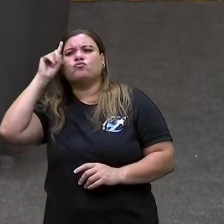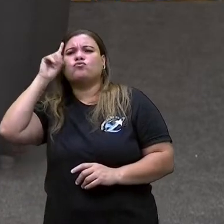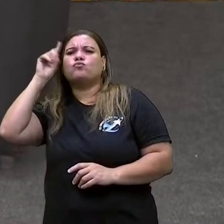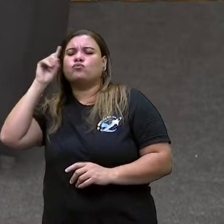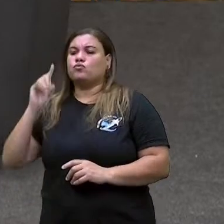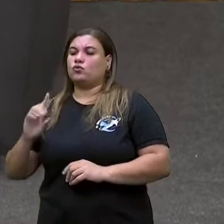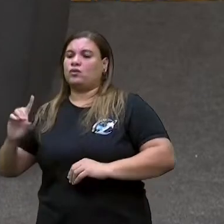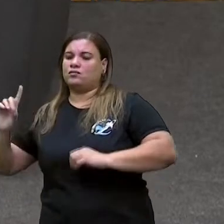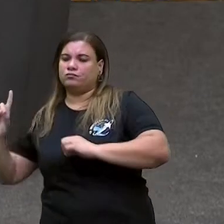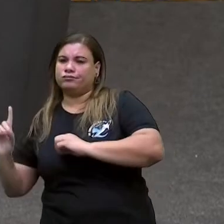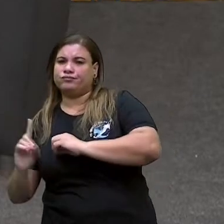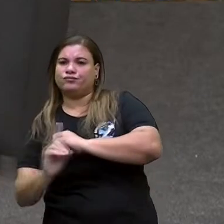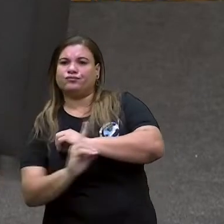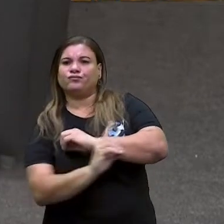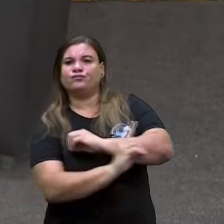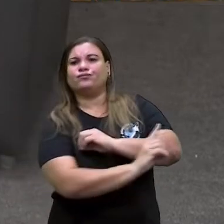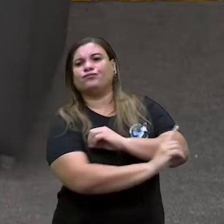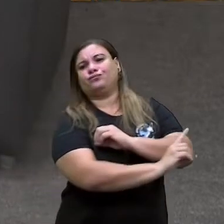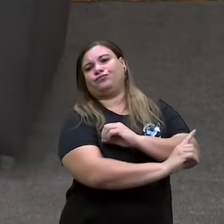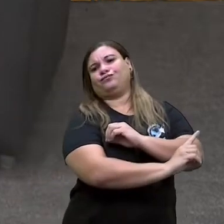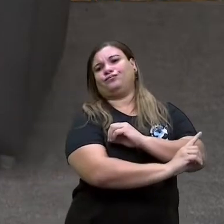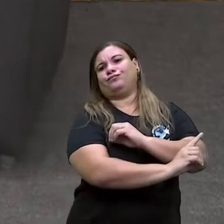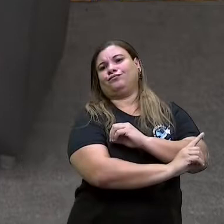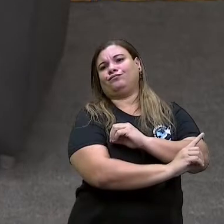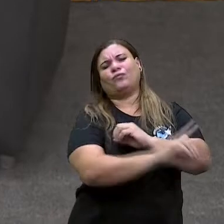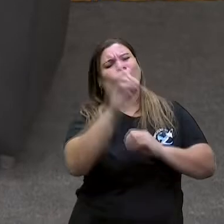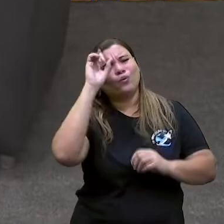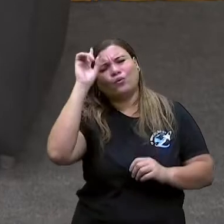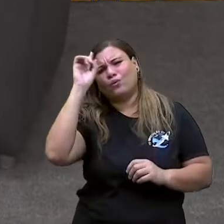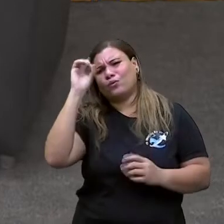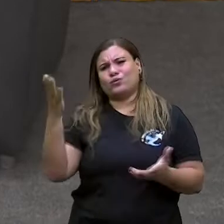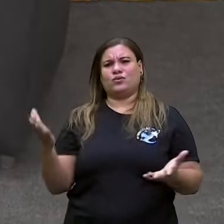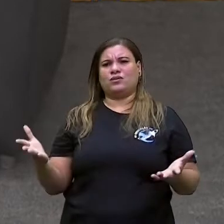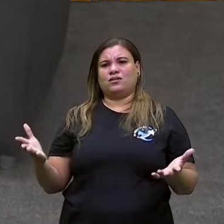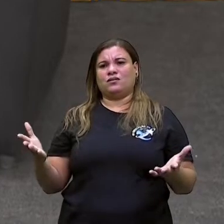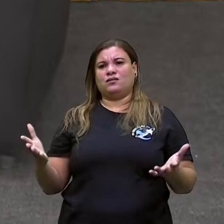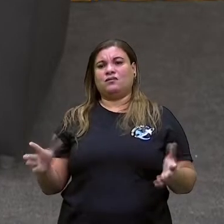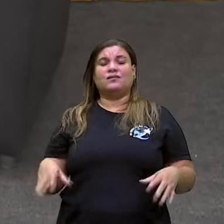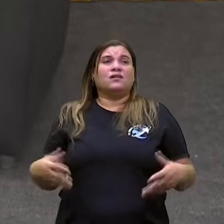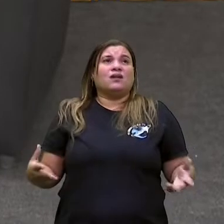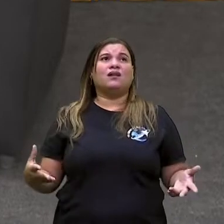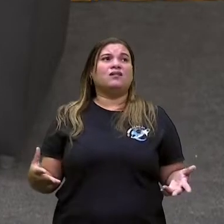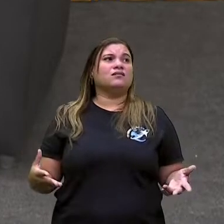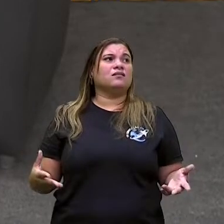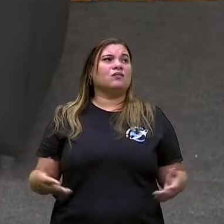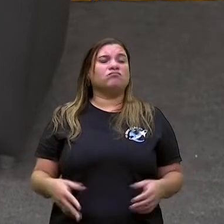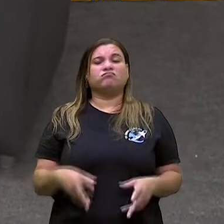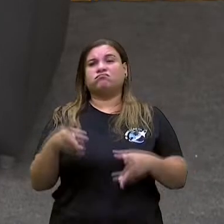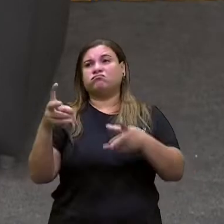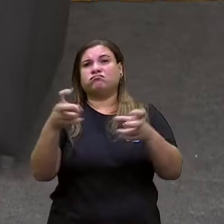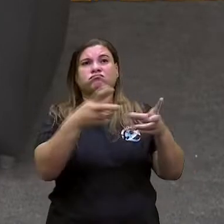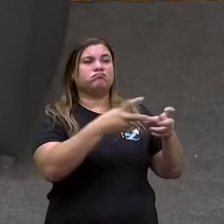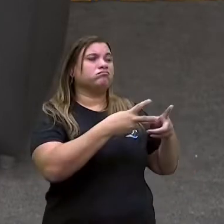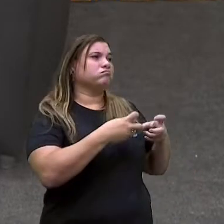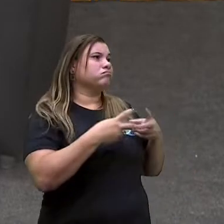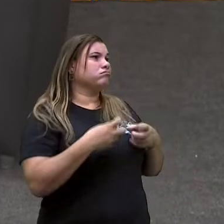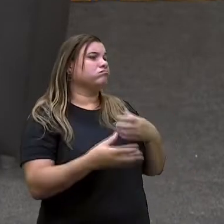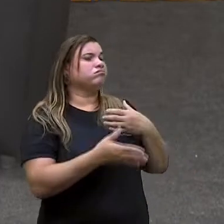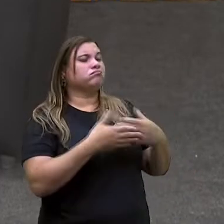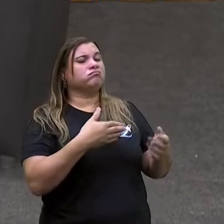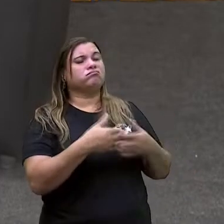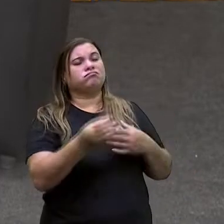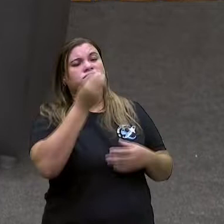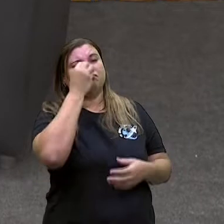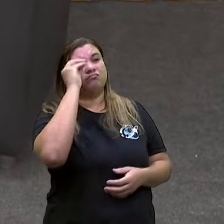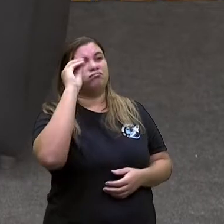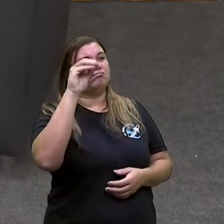ela tira o leitor do automático, do piloto automático. Toda hora vem uma nova percepção, ela tem que pensar o